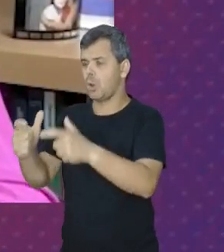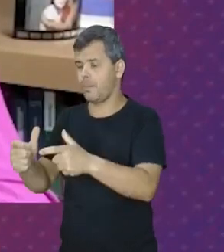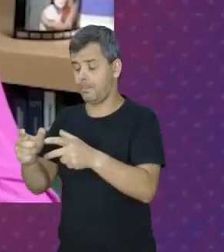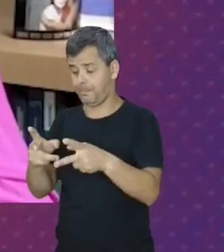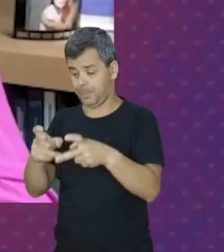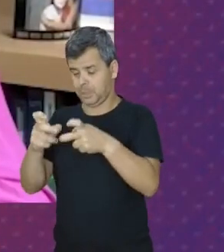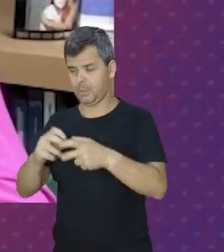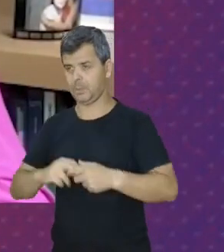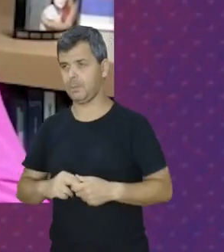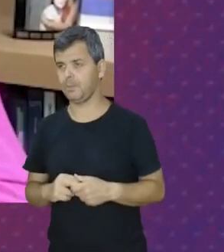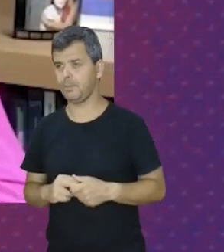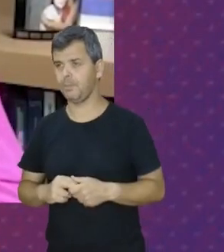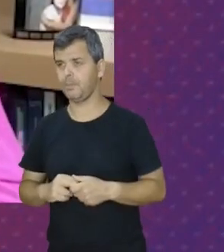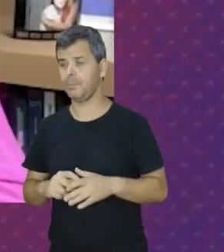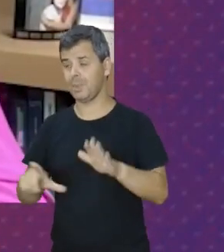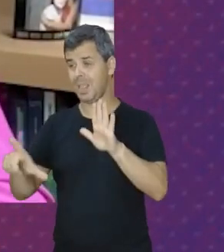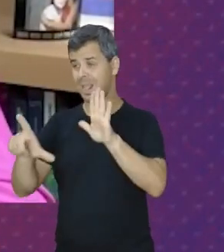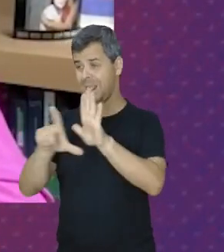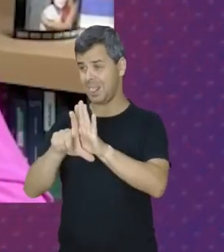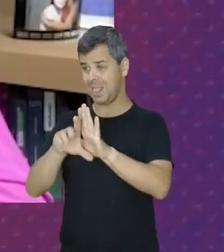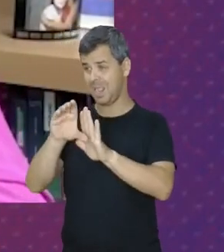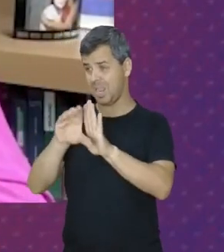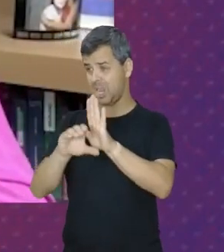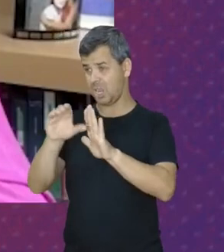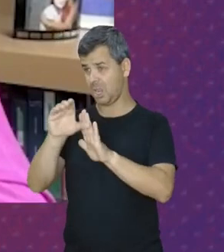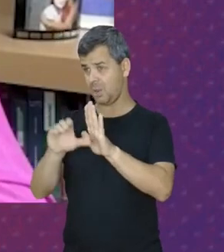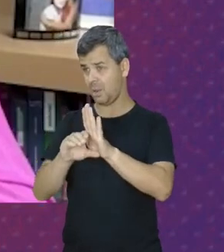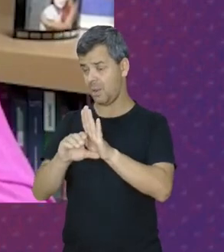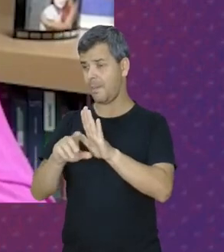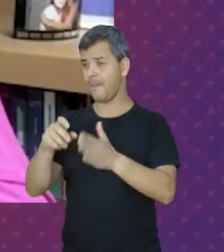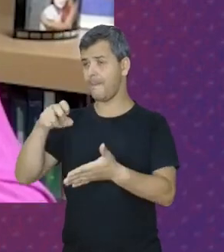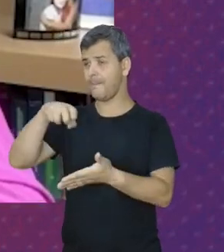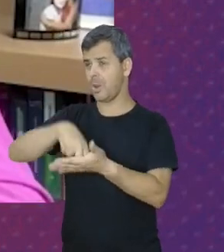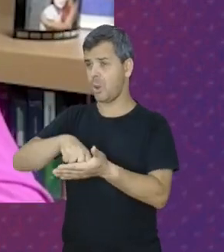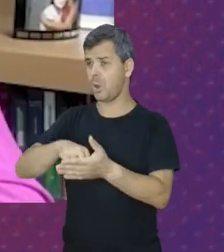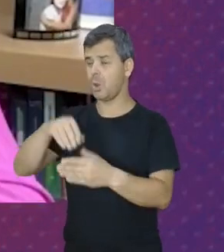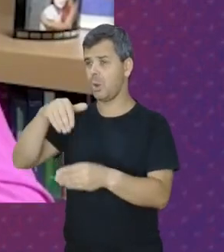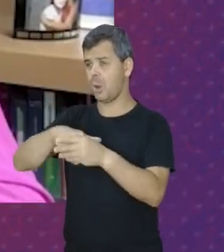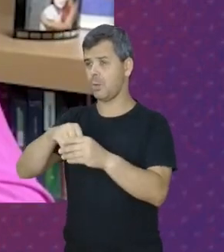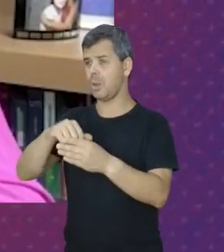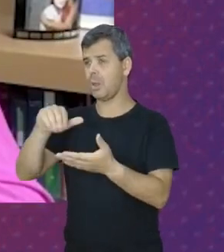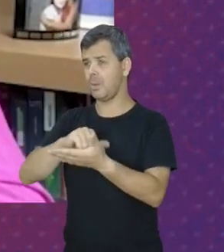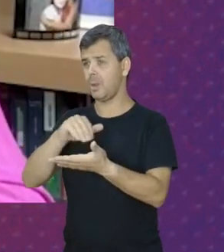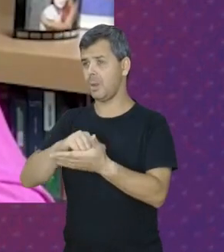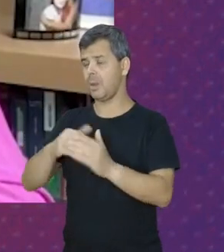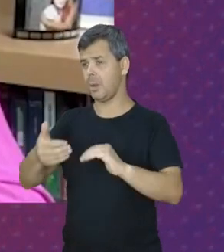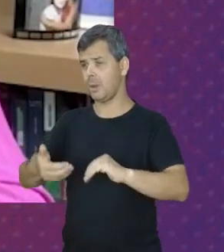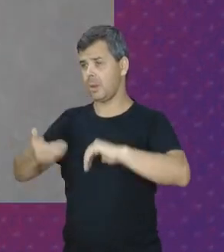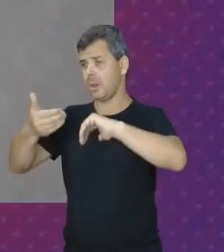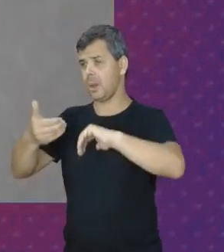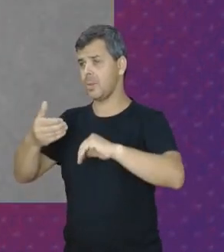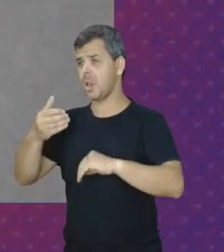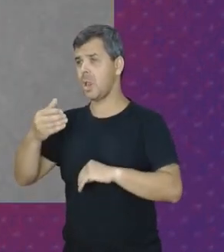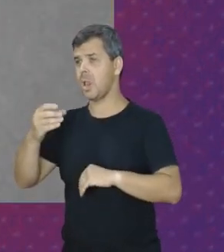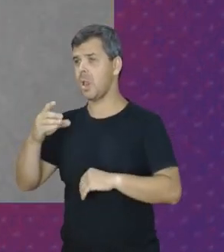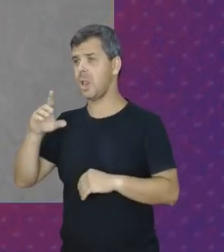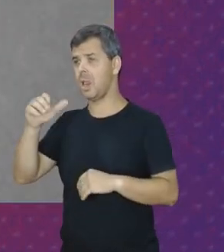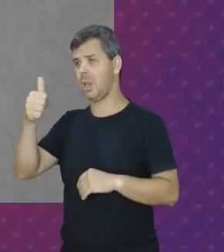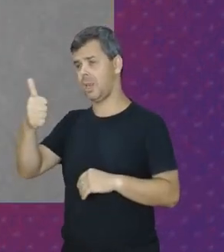Vejam, a lei que alterou o Código Eleitoral e Penal, de acordo com a Secretaria da Mulher na Câmara dos Deputados, a